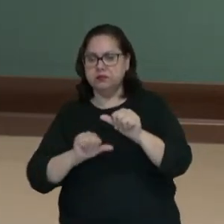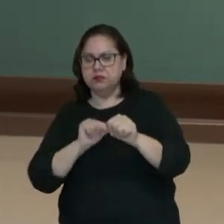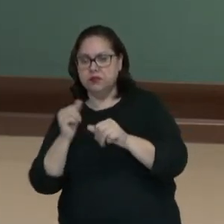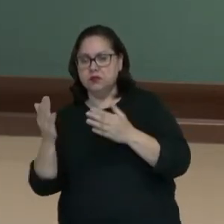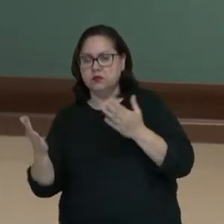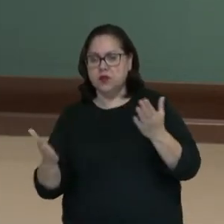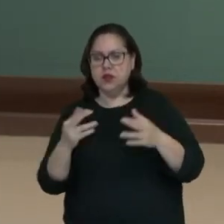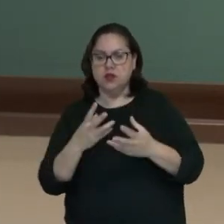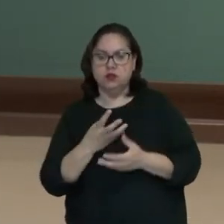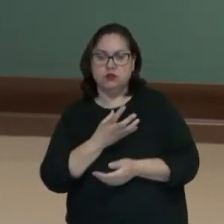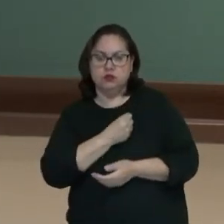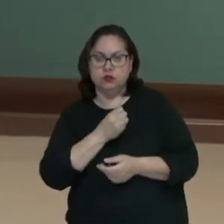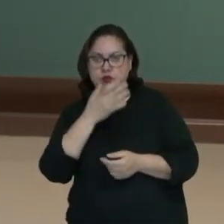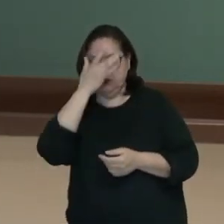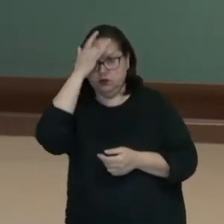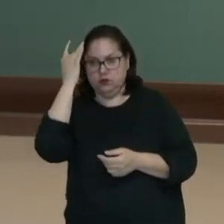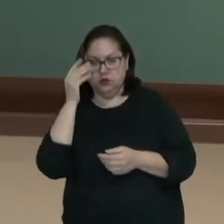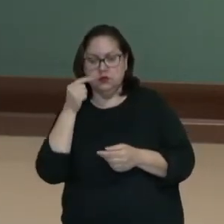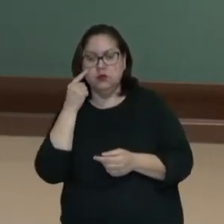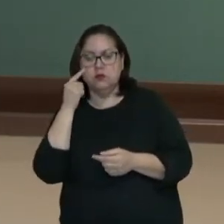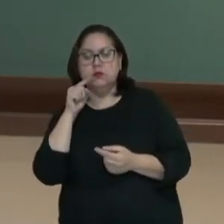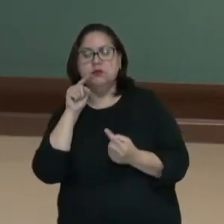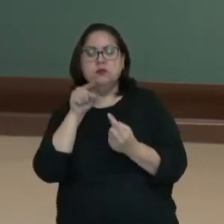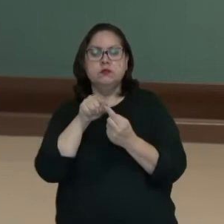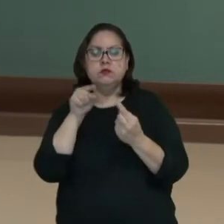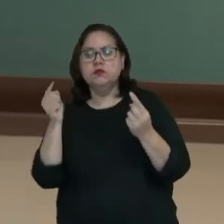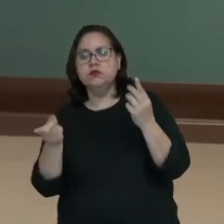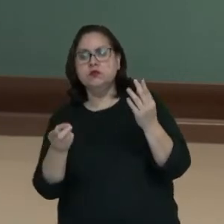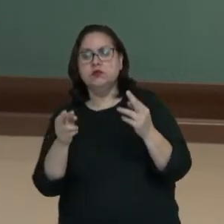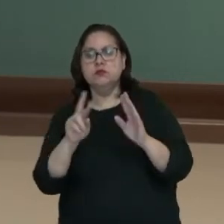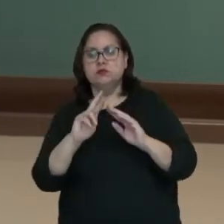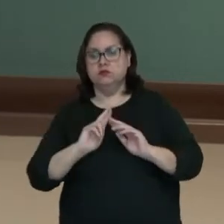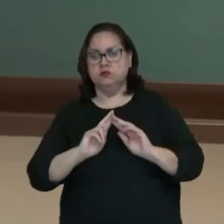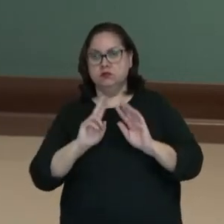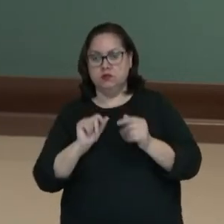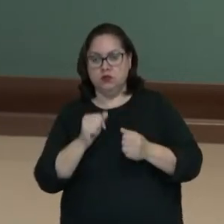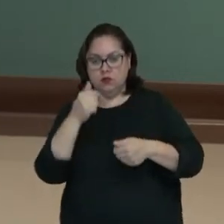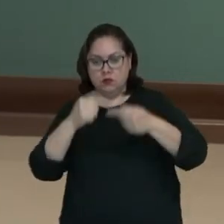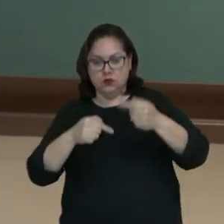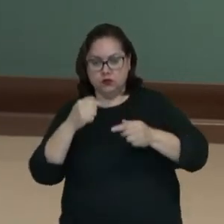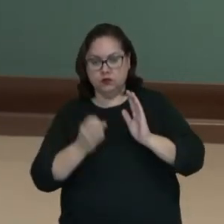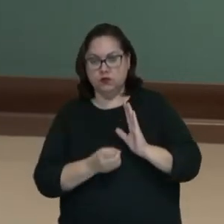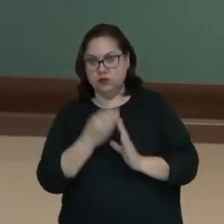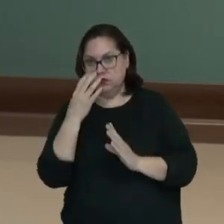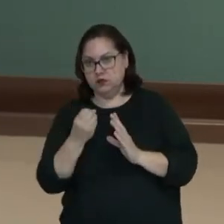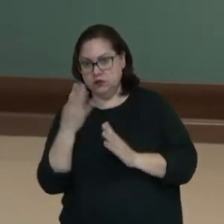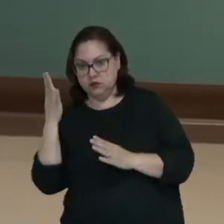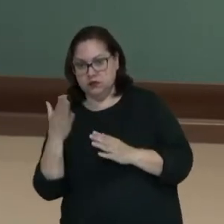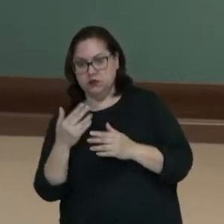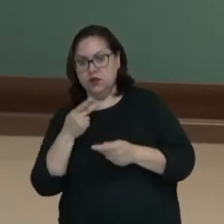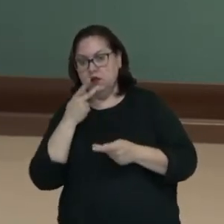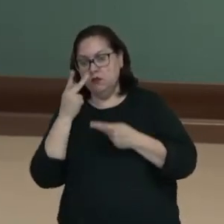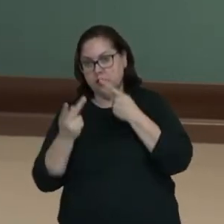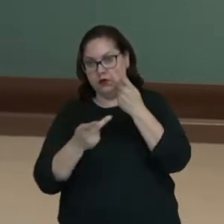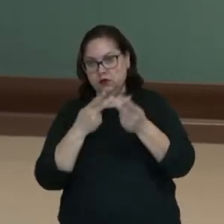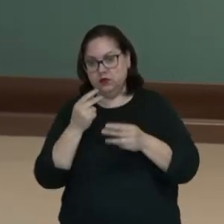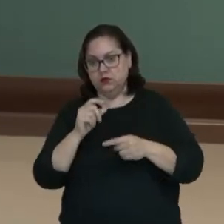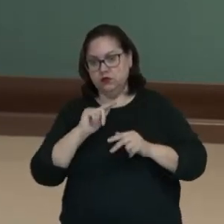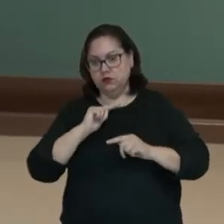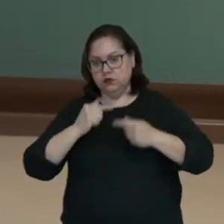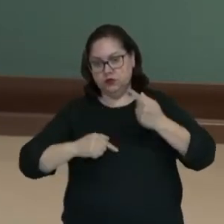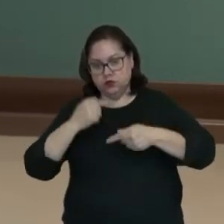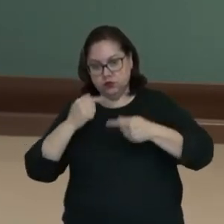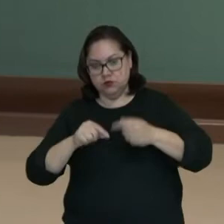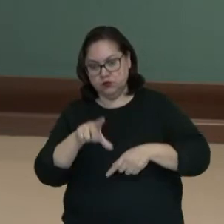o maior número de pessoas seja identificado nos regimes políticos que vão ir acontecendo, nas propostas dos políticos que